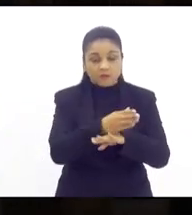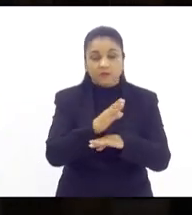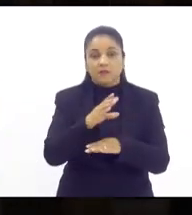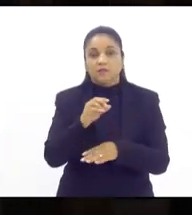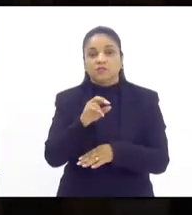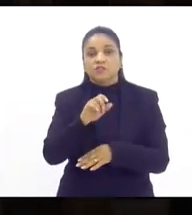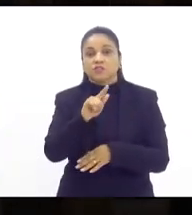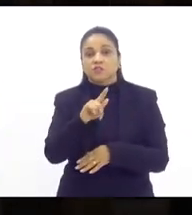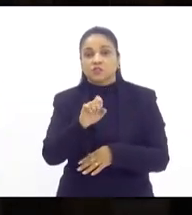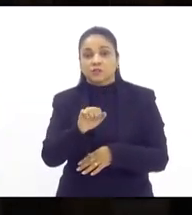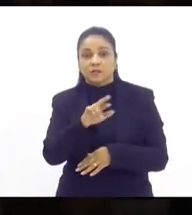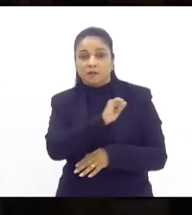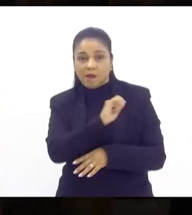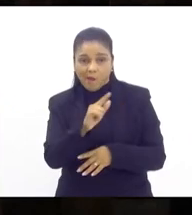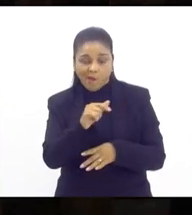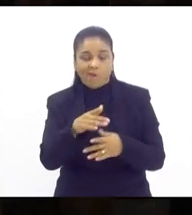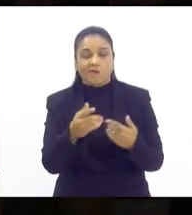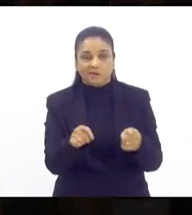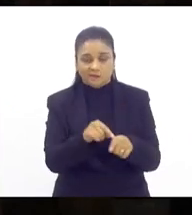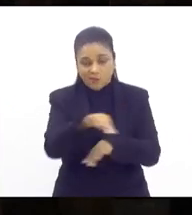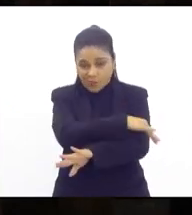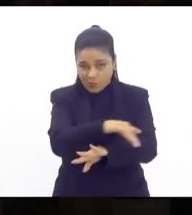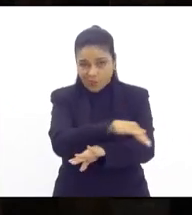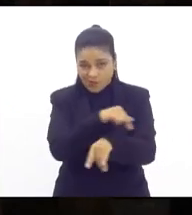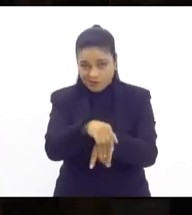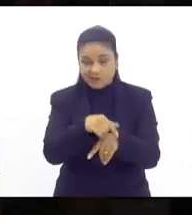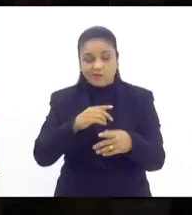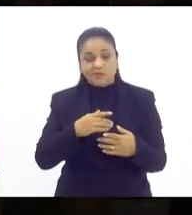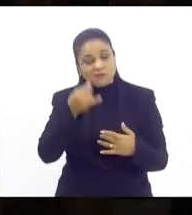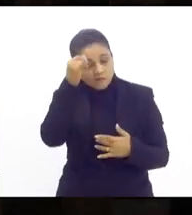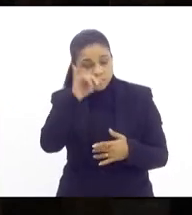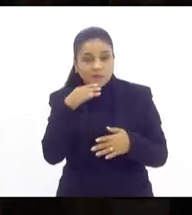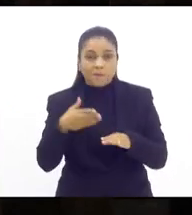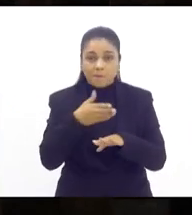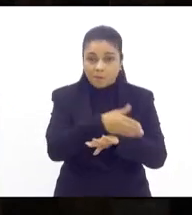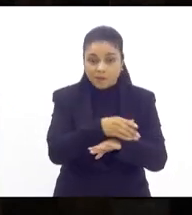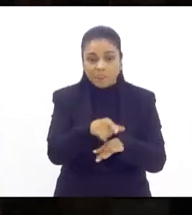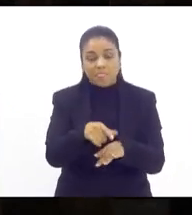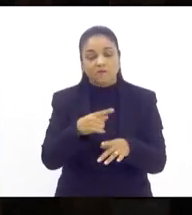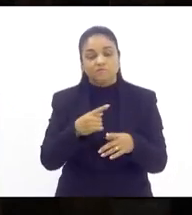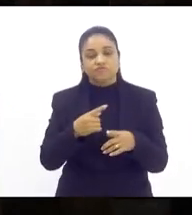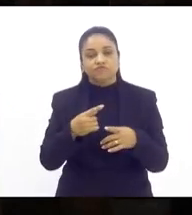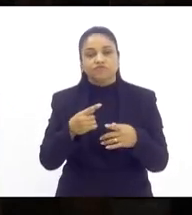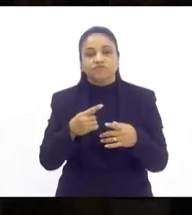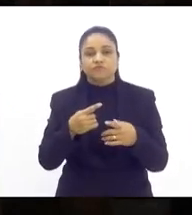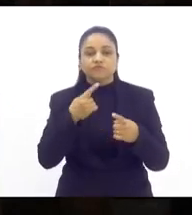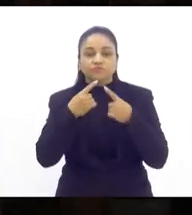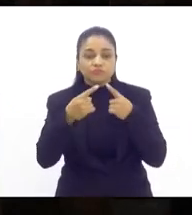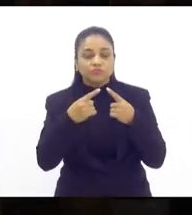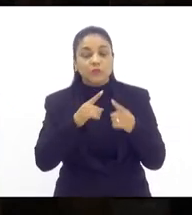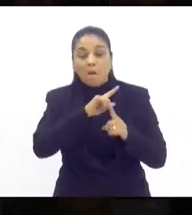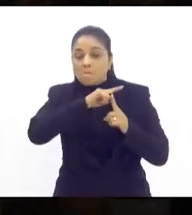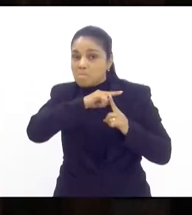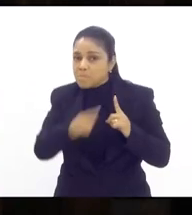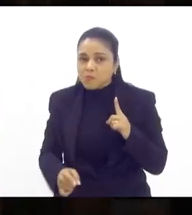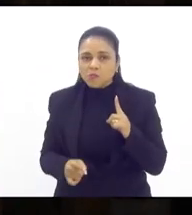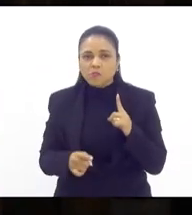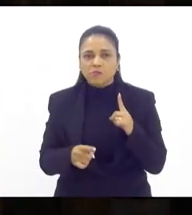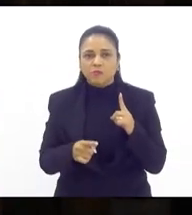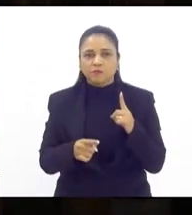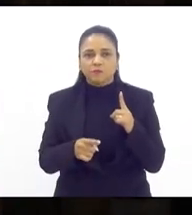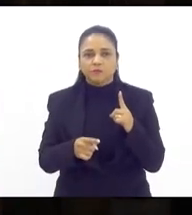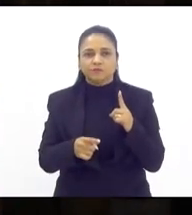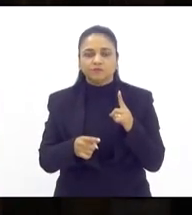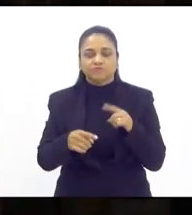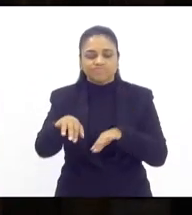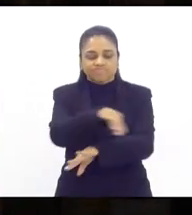Proibir a presença deles lá e a fala foi a seguinte está terminantemente proibido permanecer